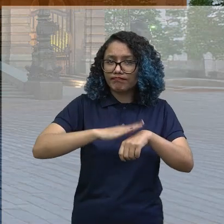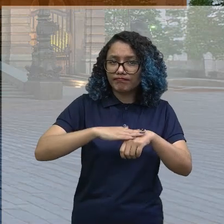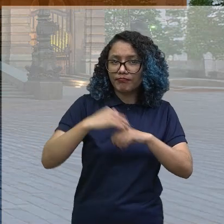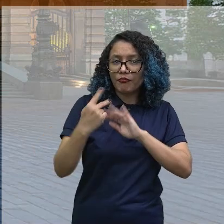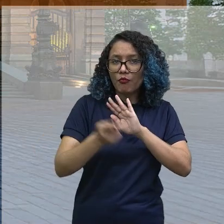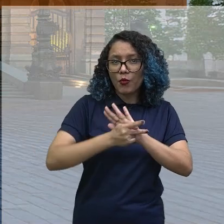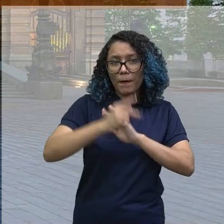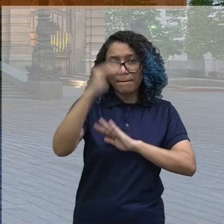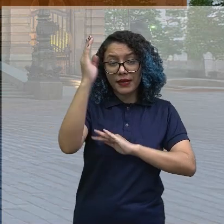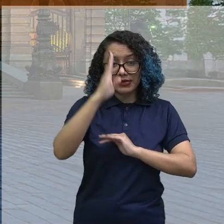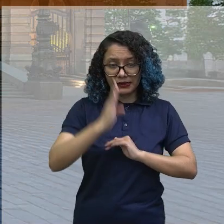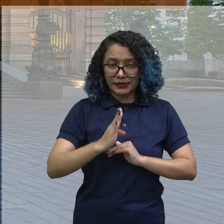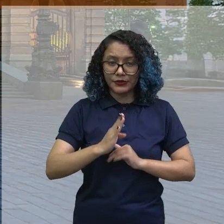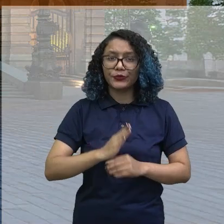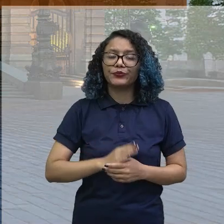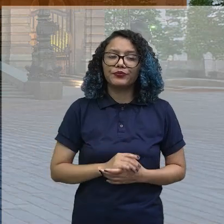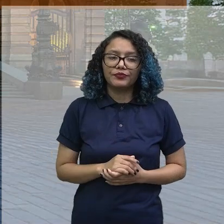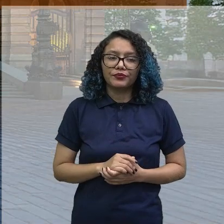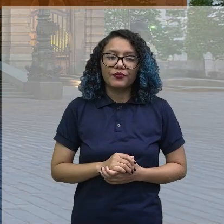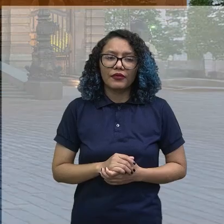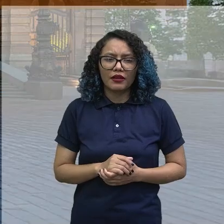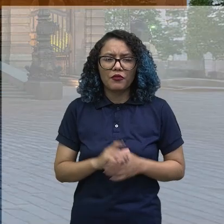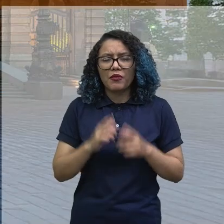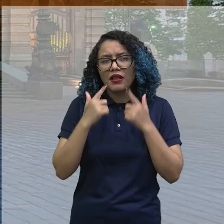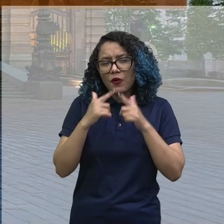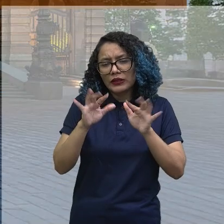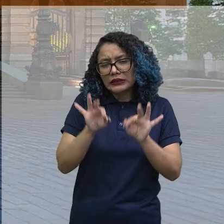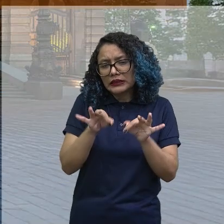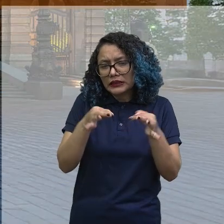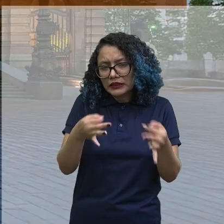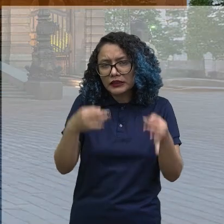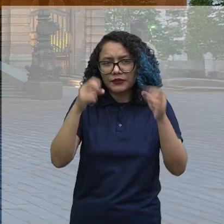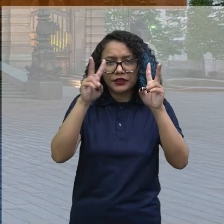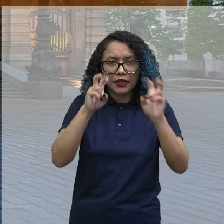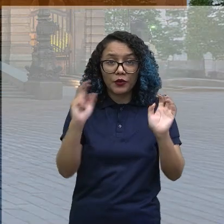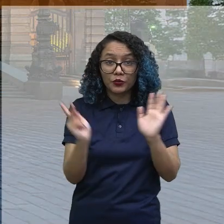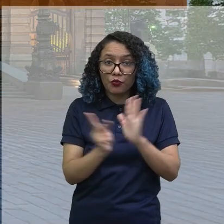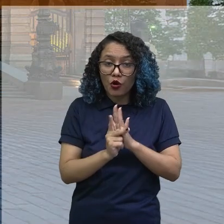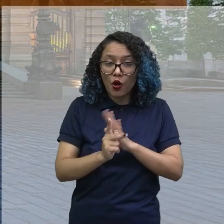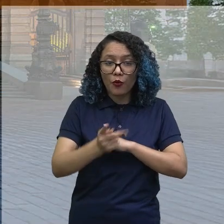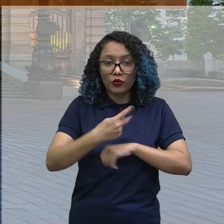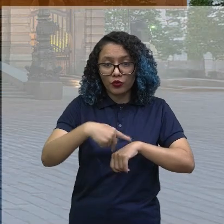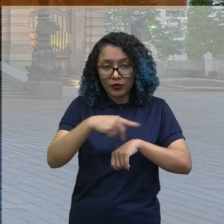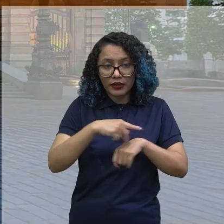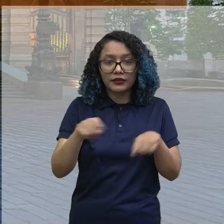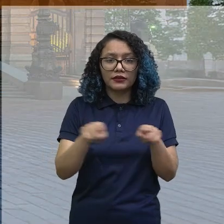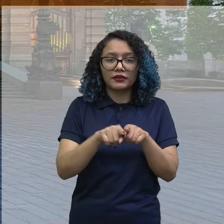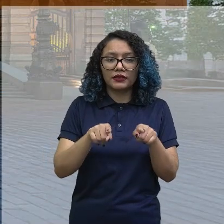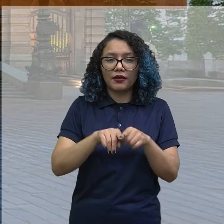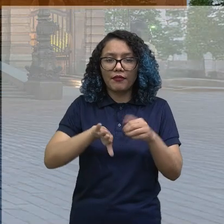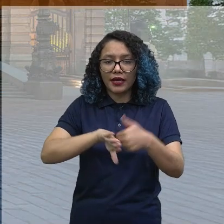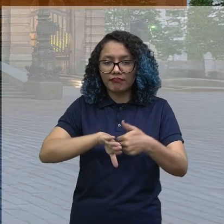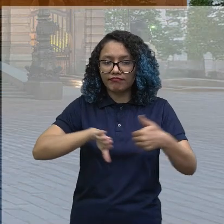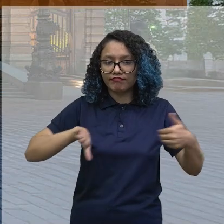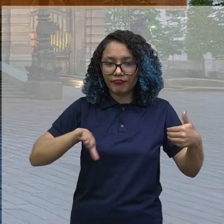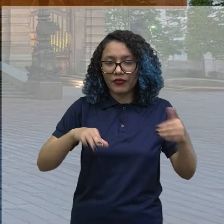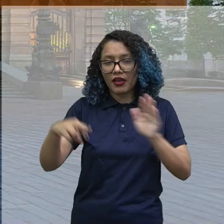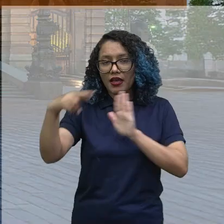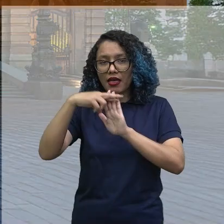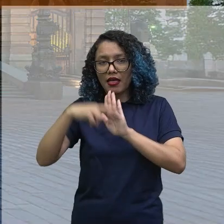autenticamente brasileira, com linguagem simples, temas nacionais e o rompimento com as